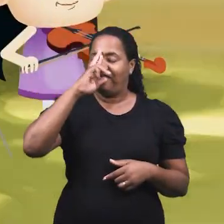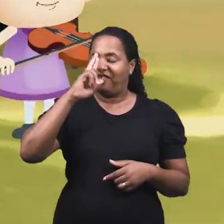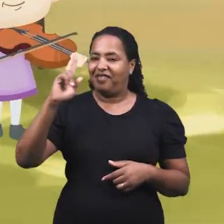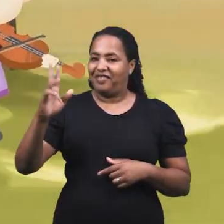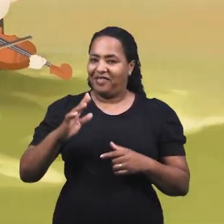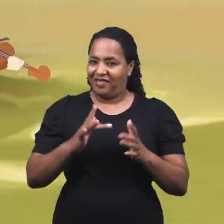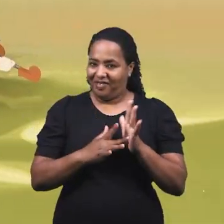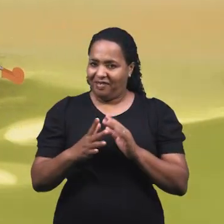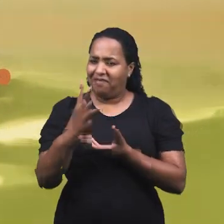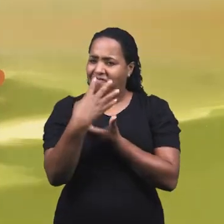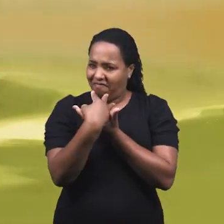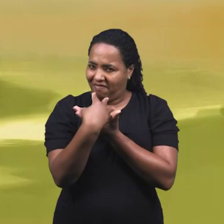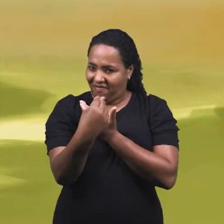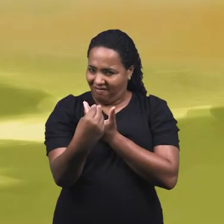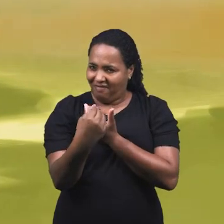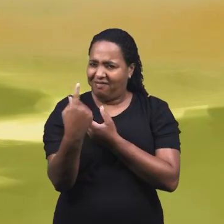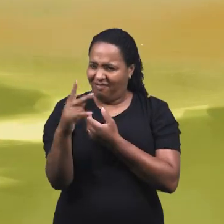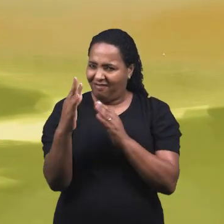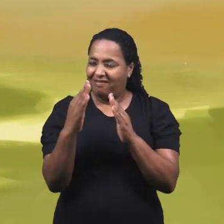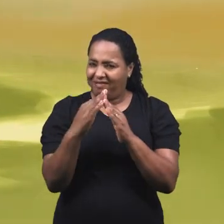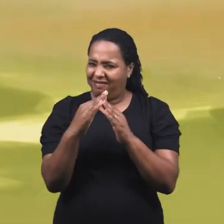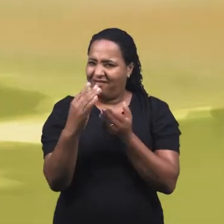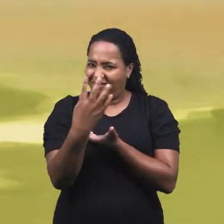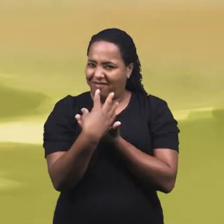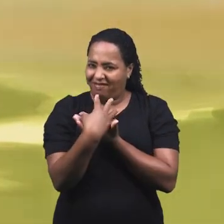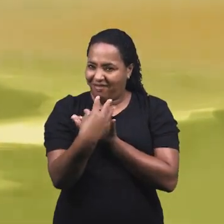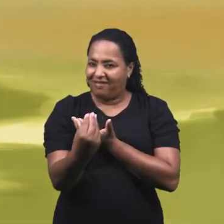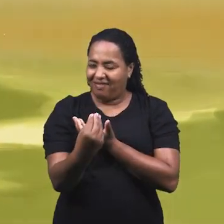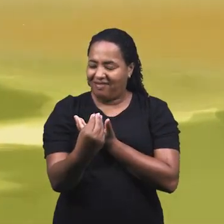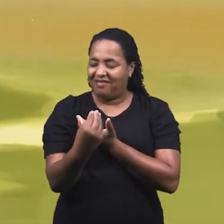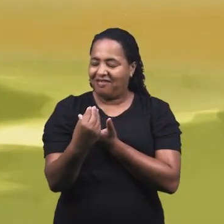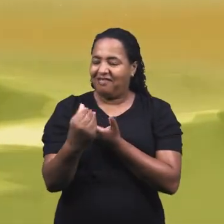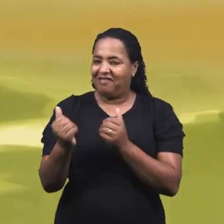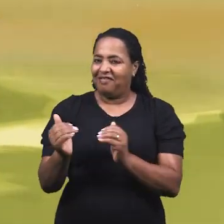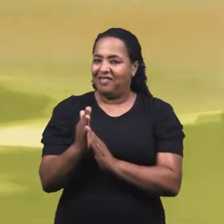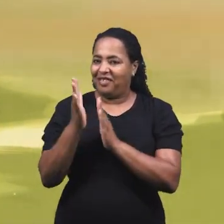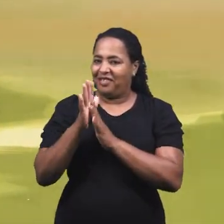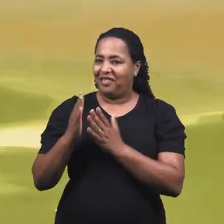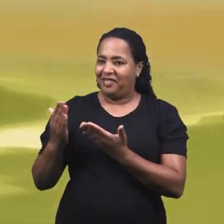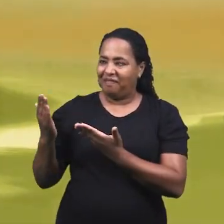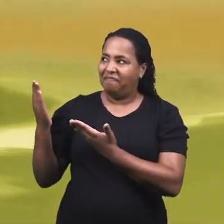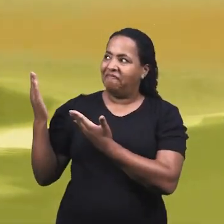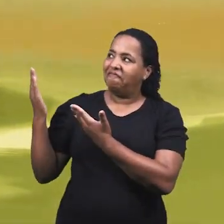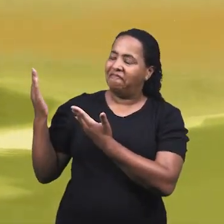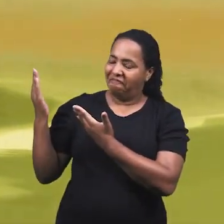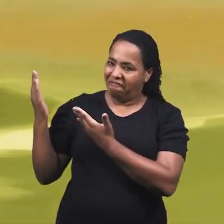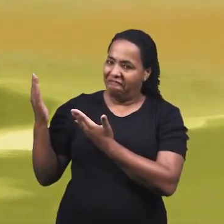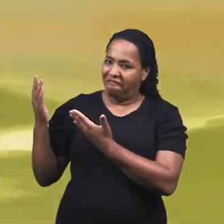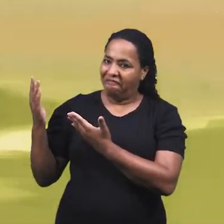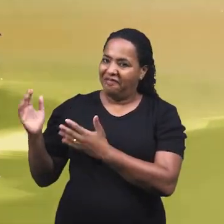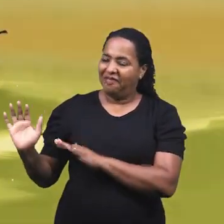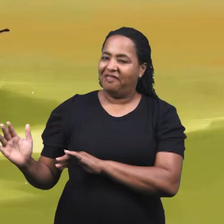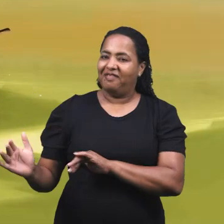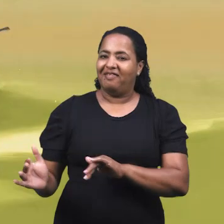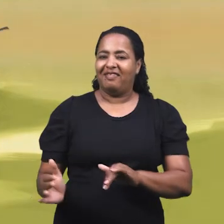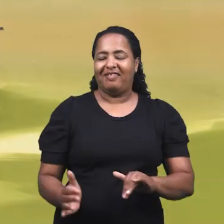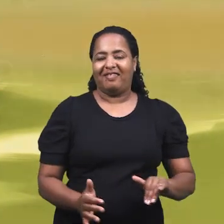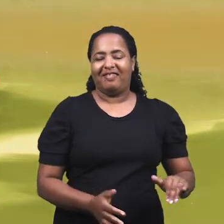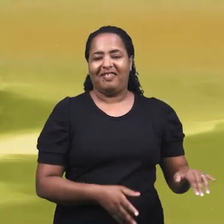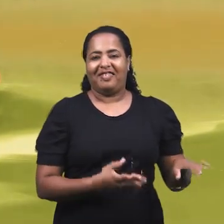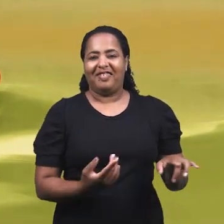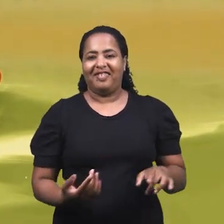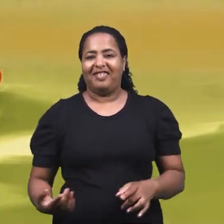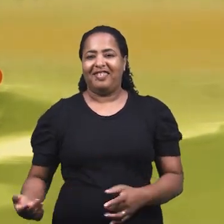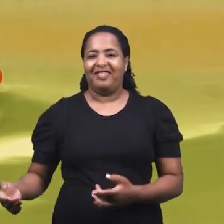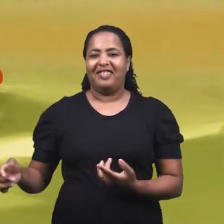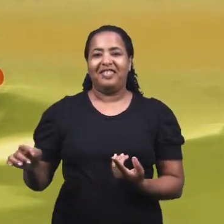é adorarmos ao Senhor. Cante conosco, cante em sua casa este louvor que você vai ver agora projetado na sua tela, você vai ouvir.